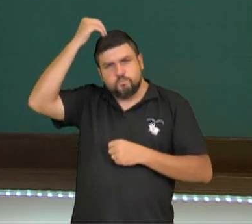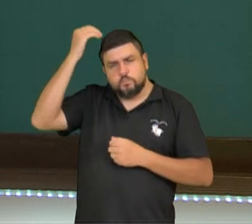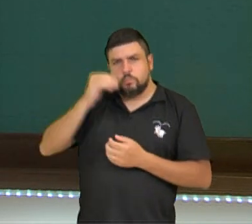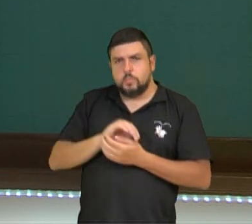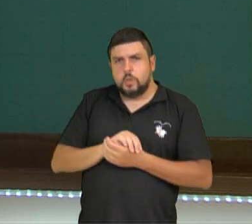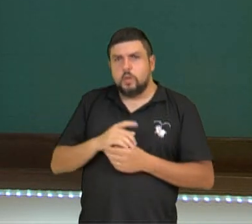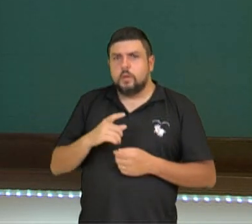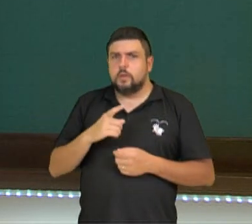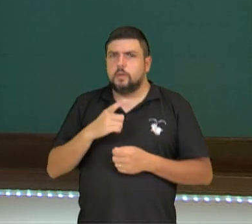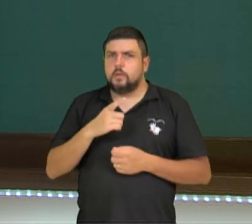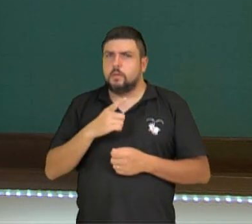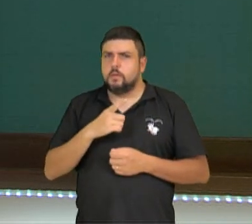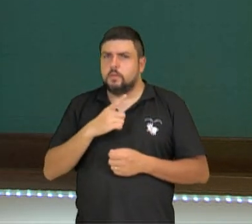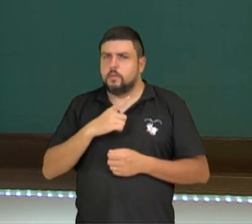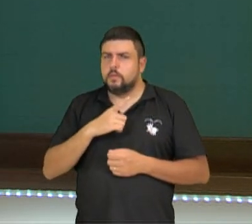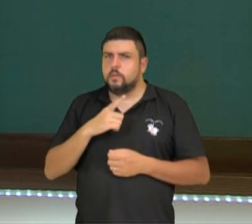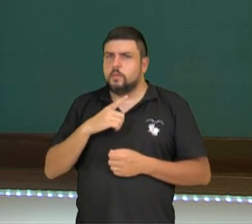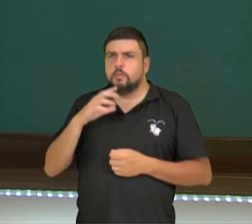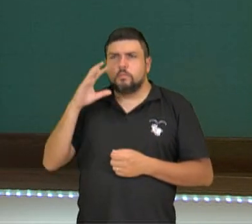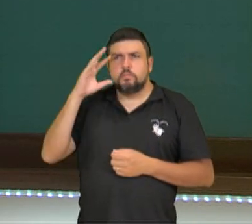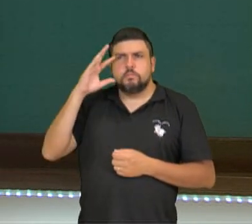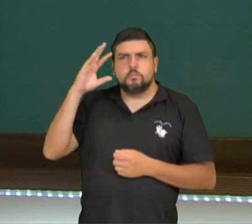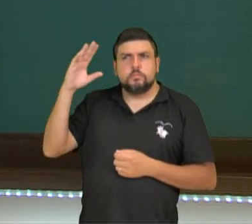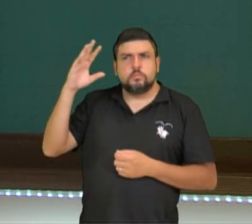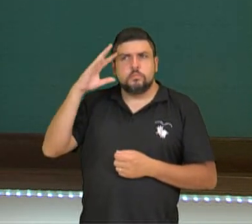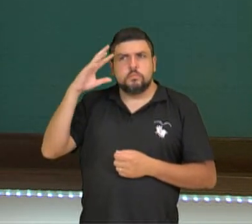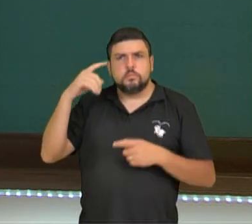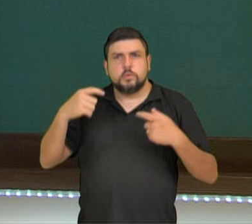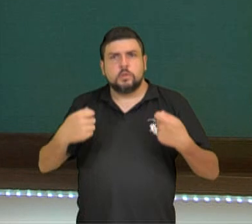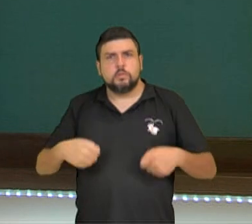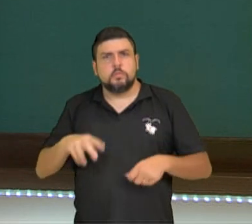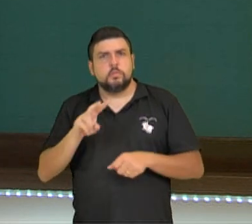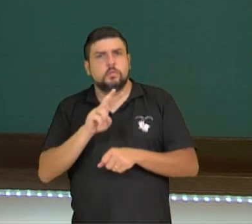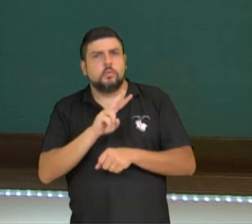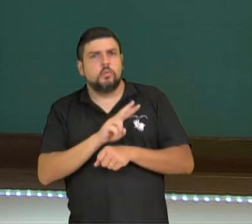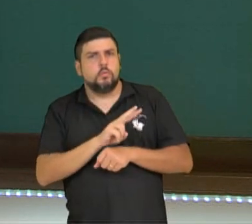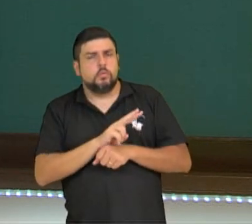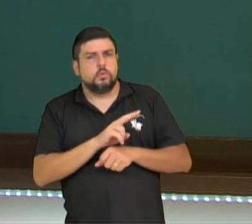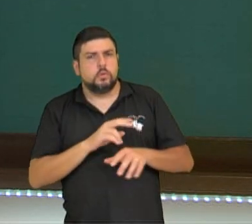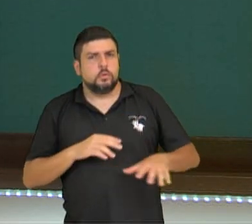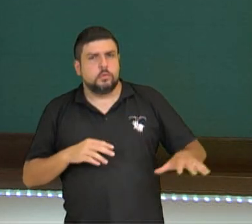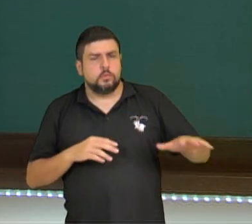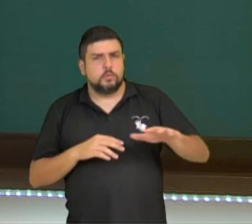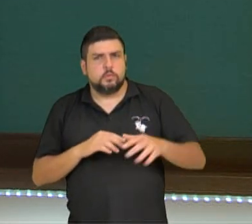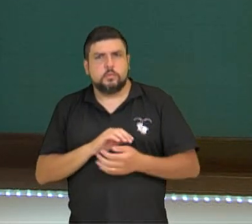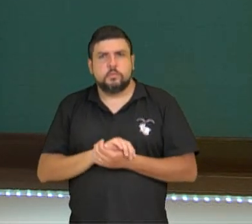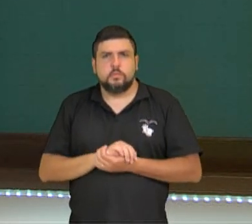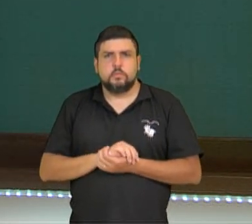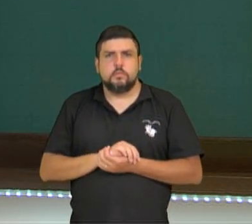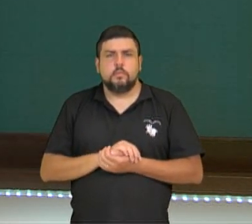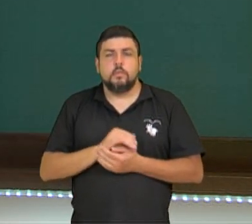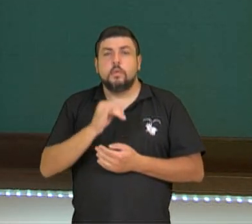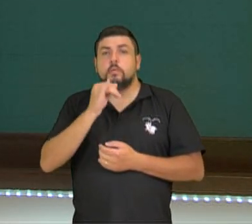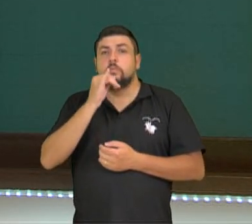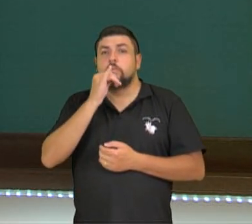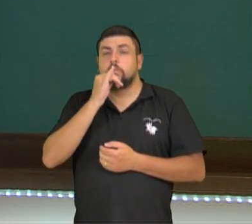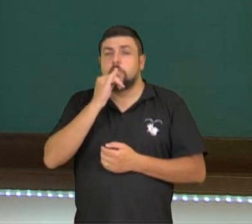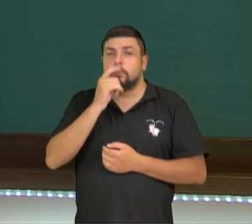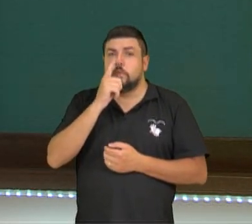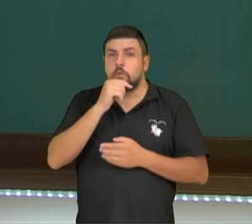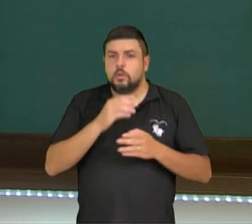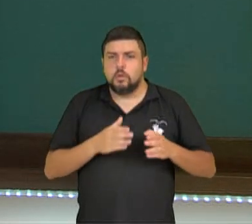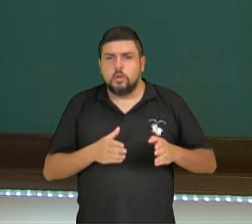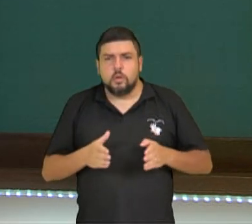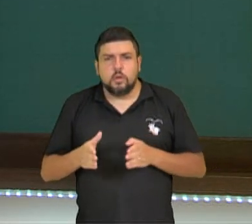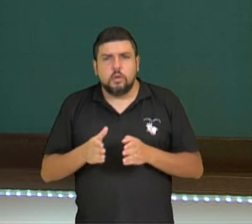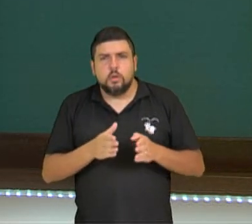ideia de que é necessário cuidar deste recurso? Aqueles rios, por exemplo, que passam pelo meio de grandes cidades,